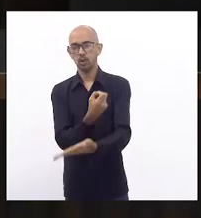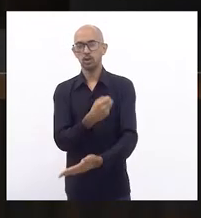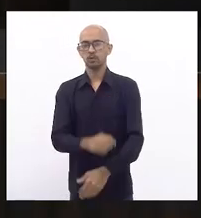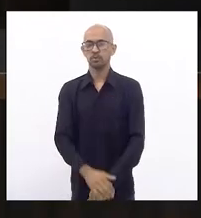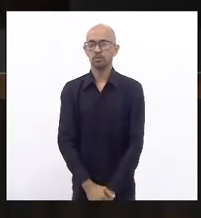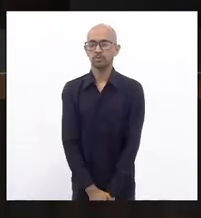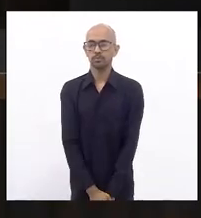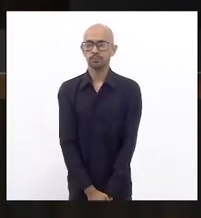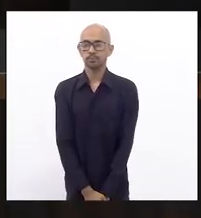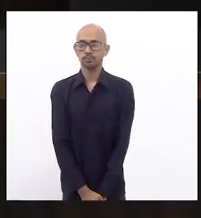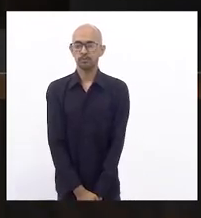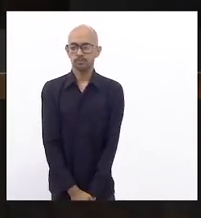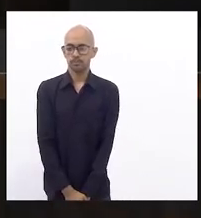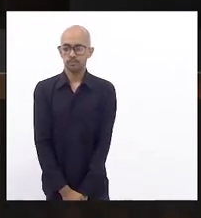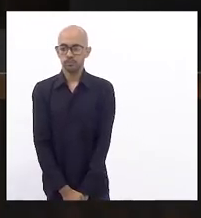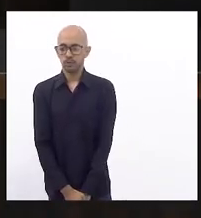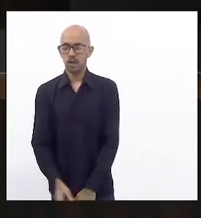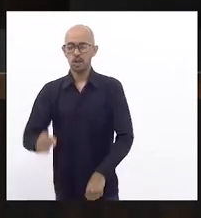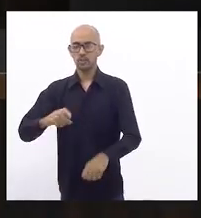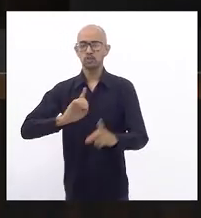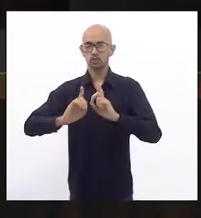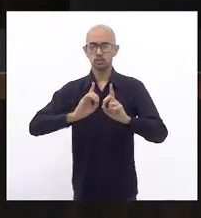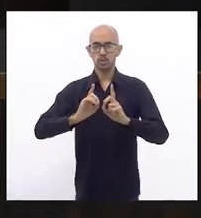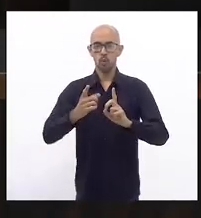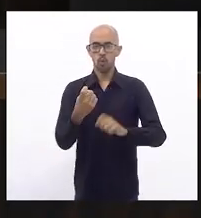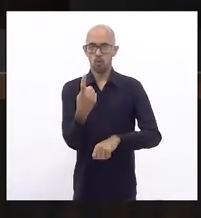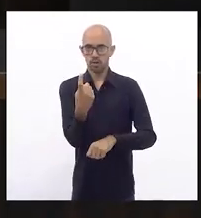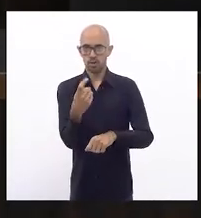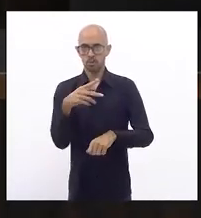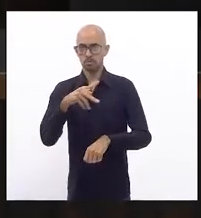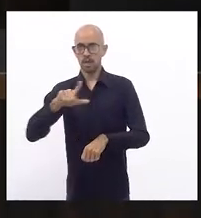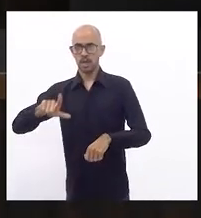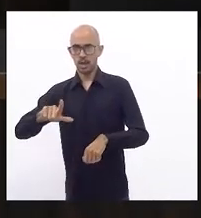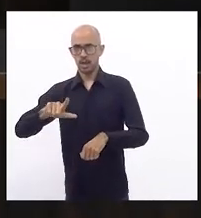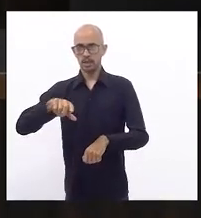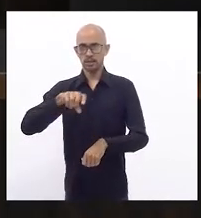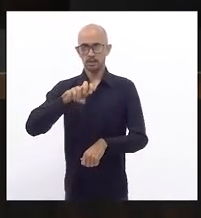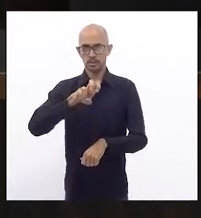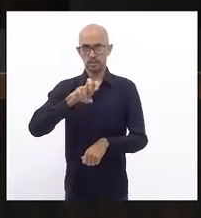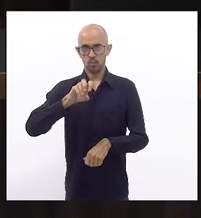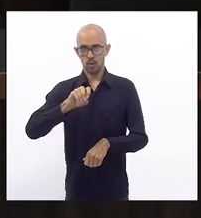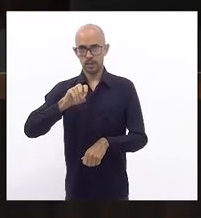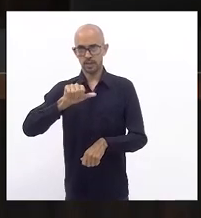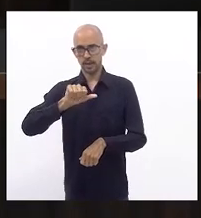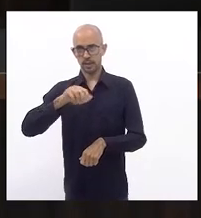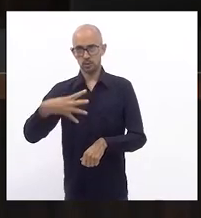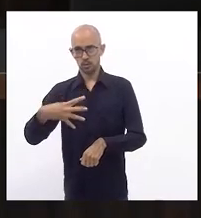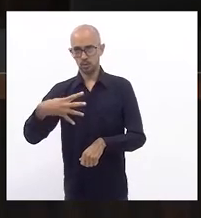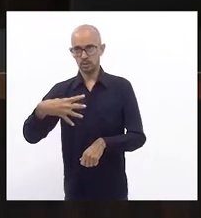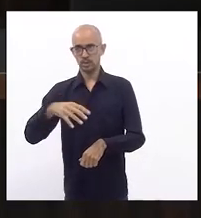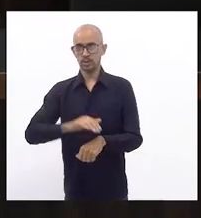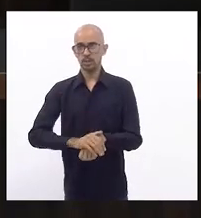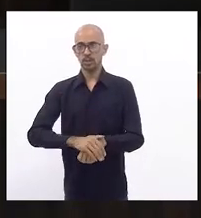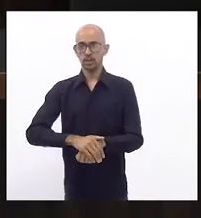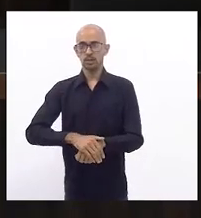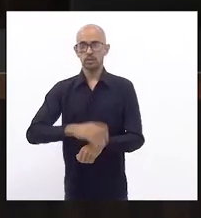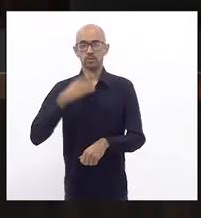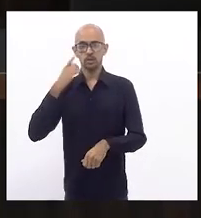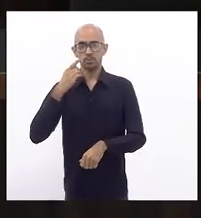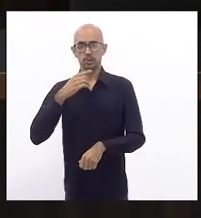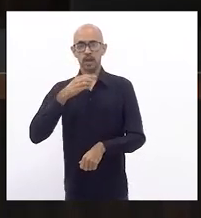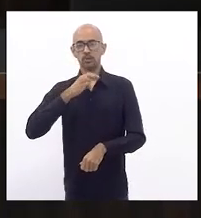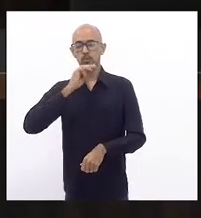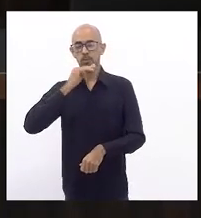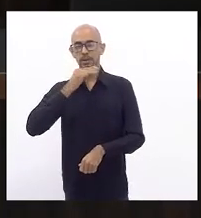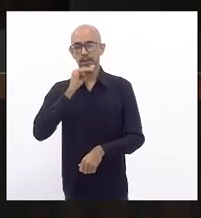Em regime de urgência, em discussão única, projeto de lei número 5014 de 2021, de autoria do deputado Chiquinho da